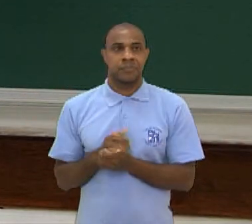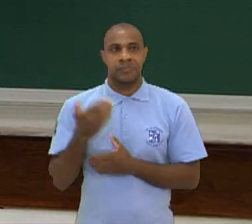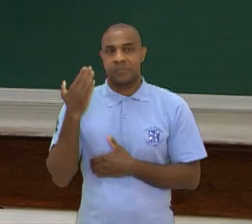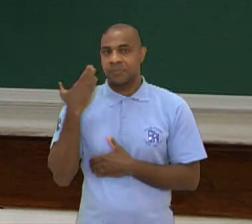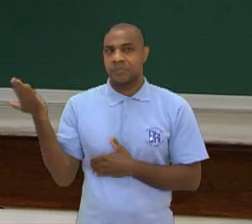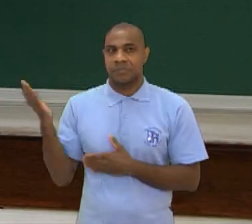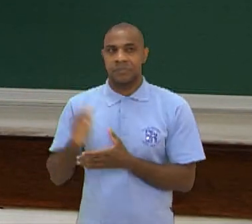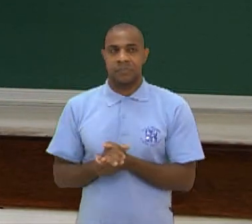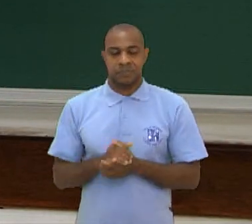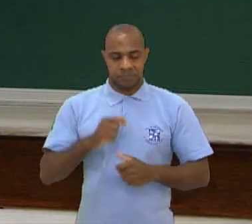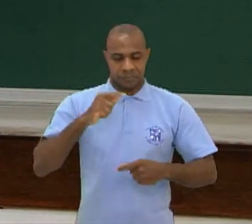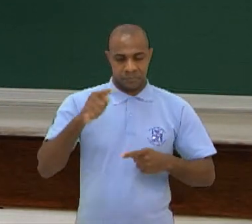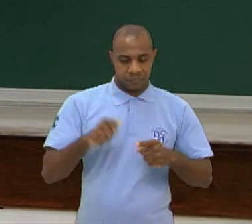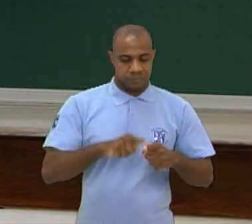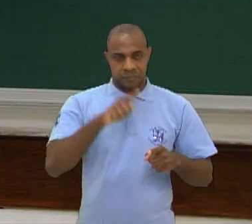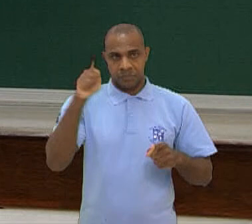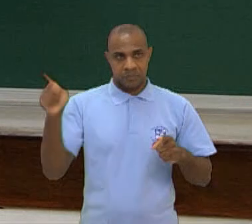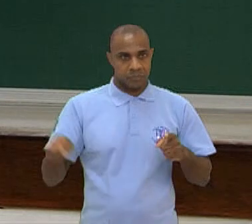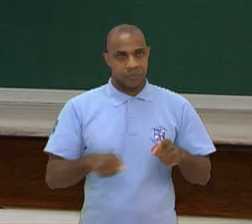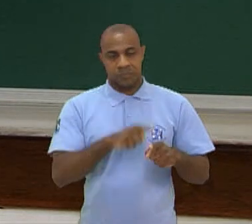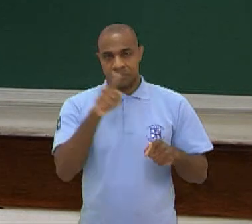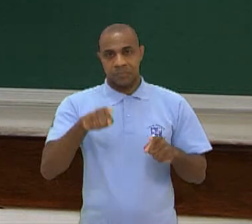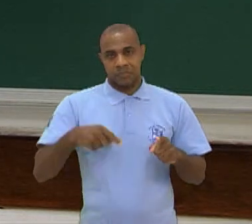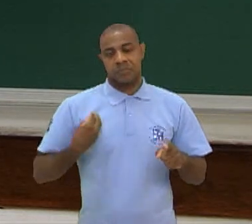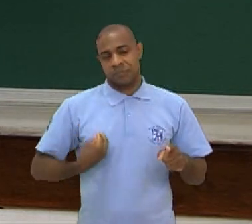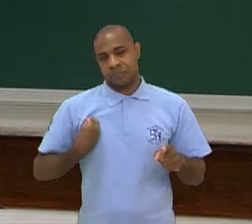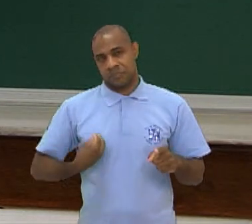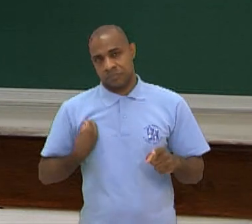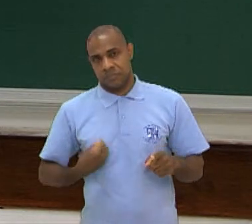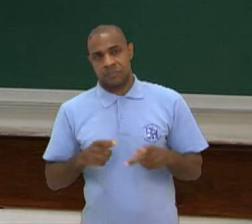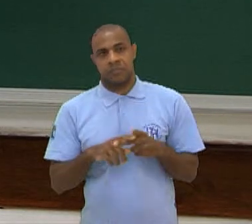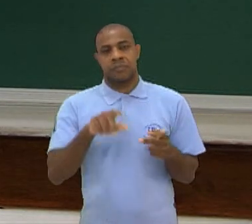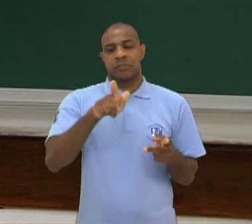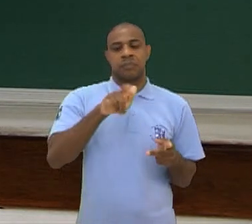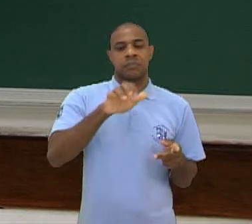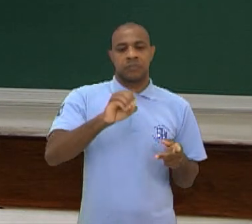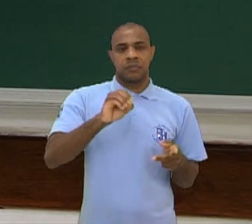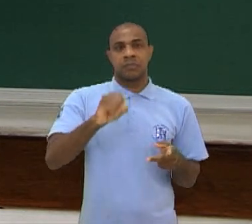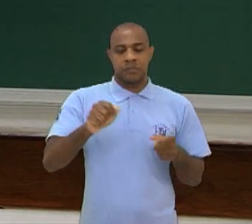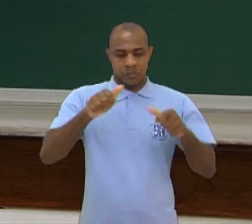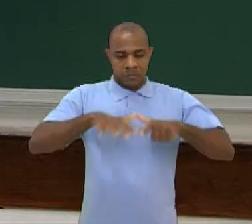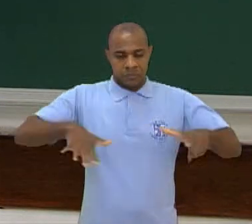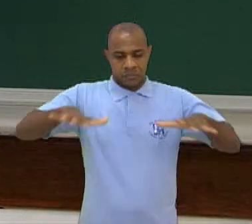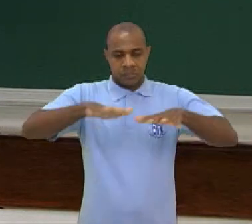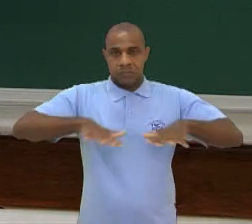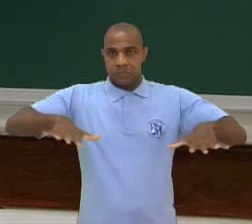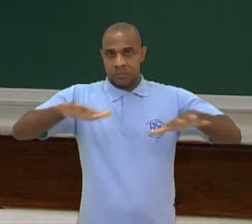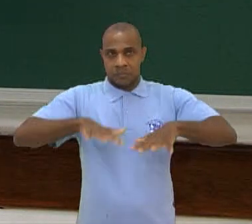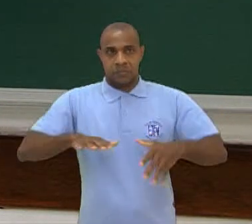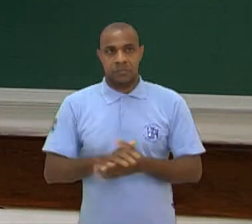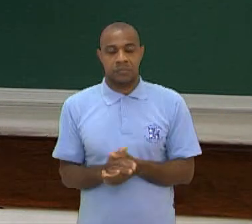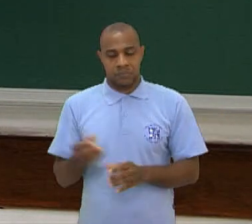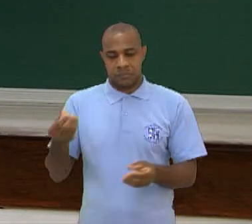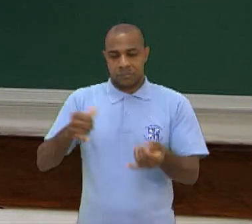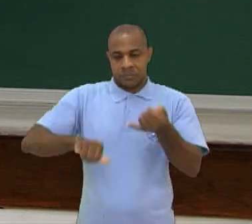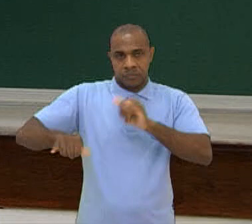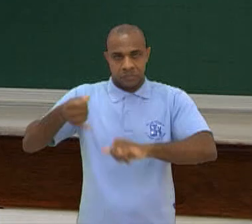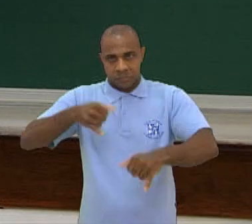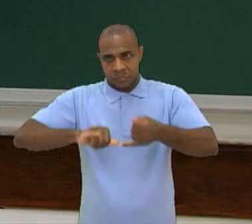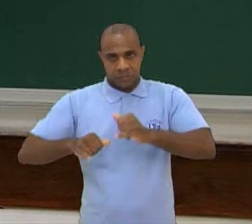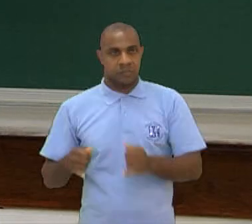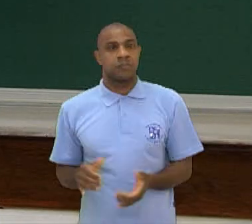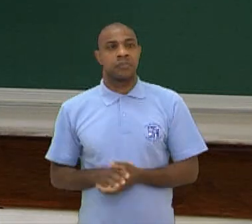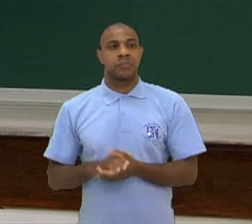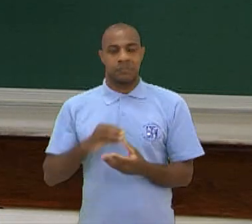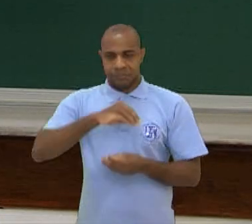ciclo biogeoquímico, a parte bio é o ser vivo, o geo, o ambiente físico e químico, porque é um componente químico, né?